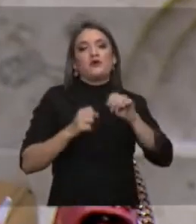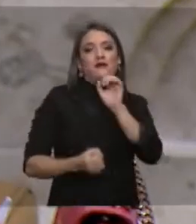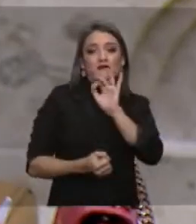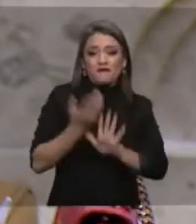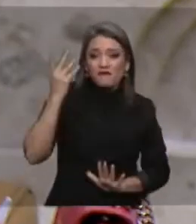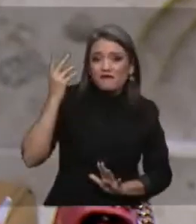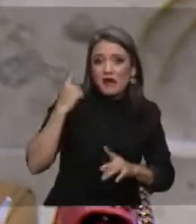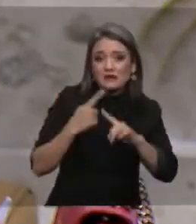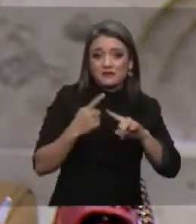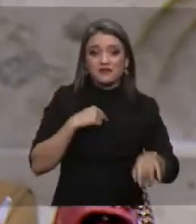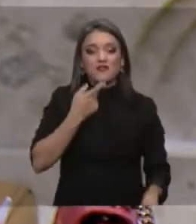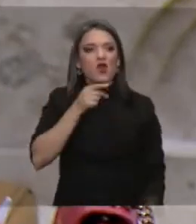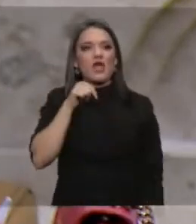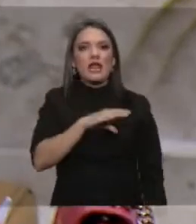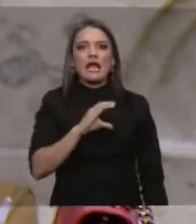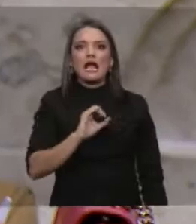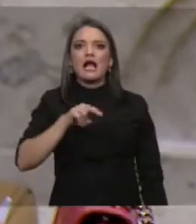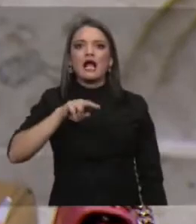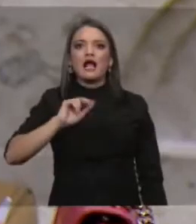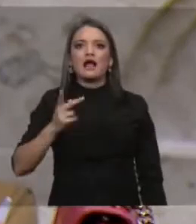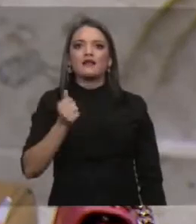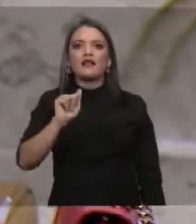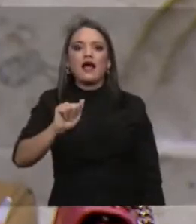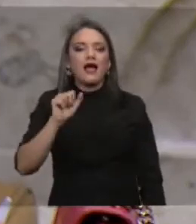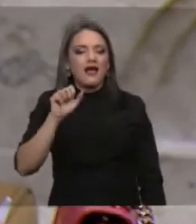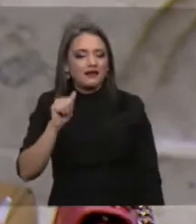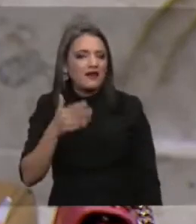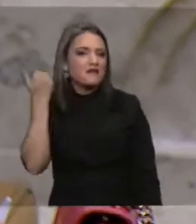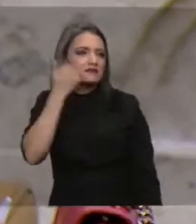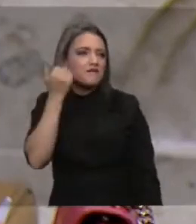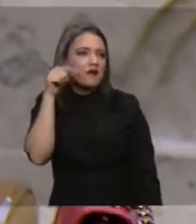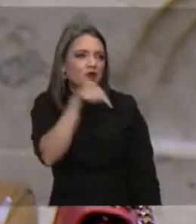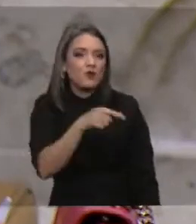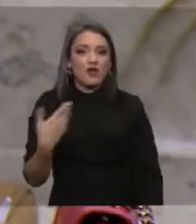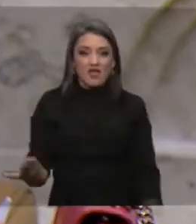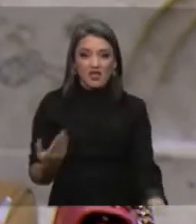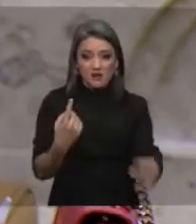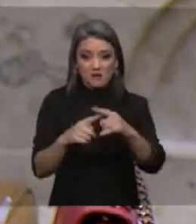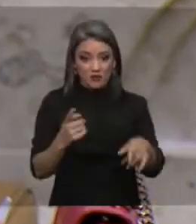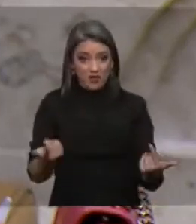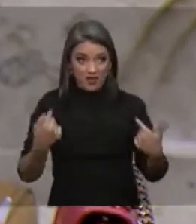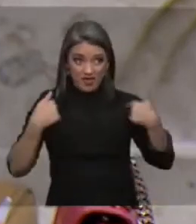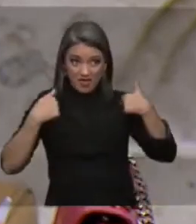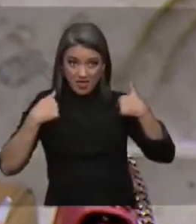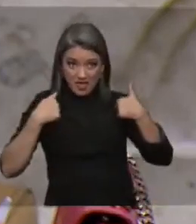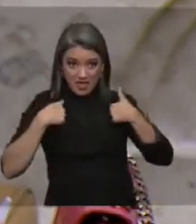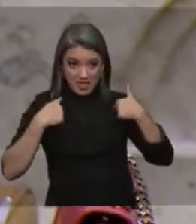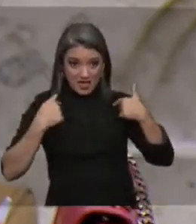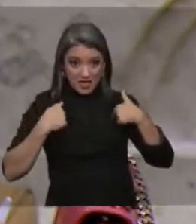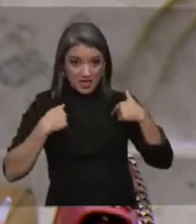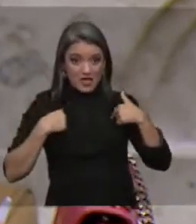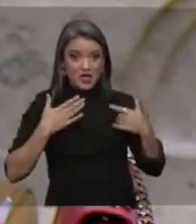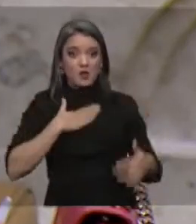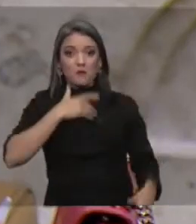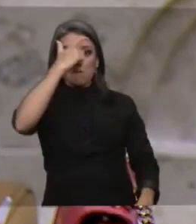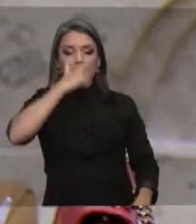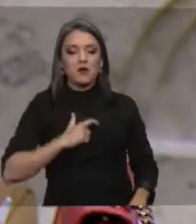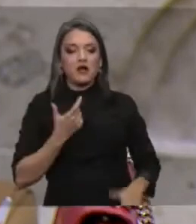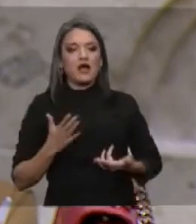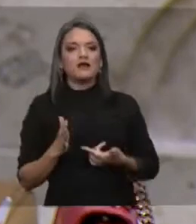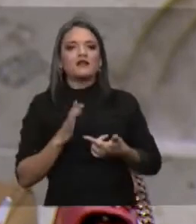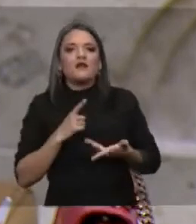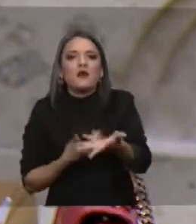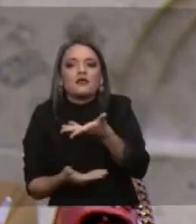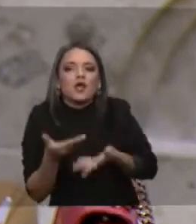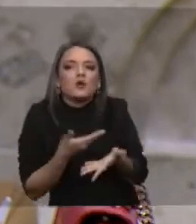ao magistrado como canalha, afirmando que, ao contrário do ministro, ele não colocou o caráter no balcão de